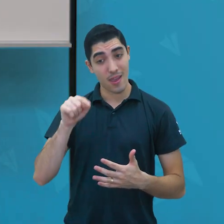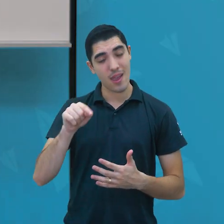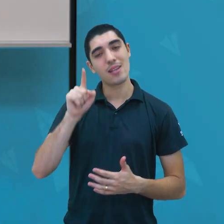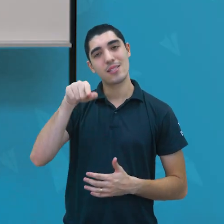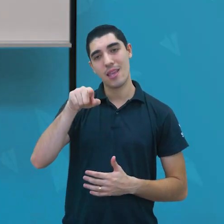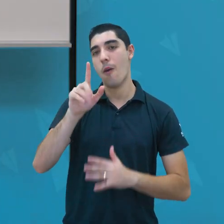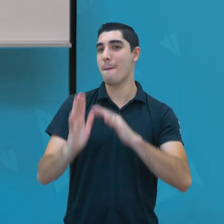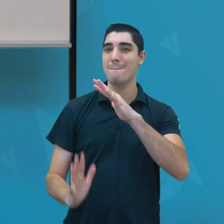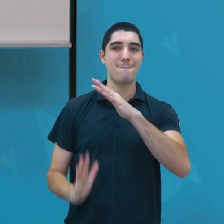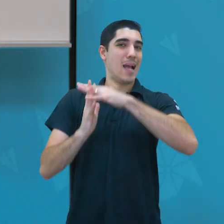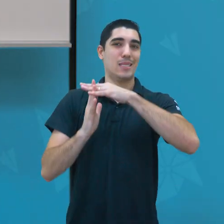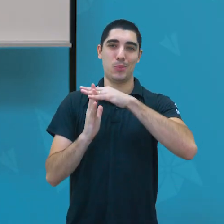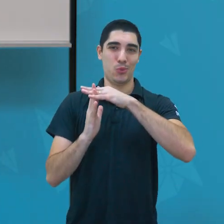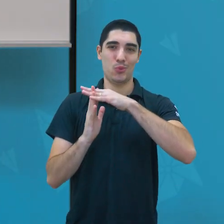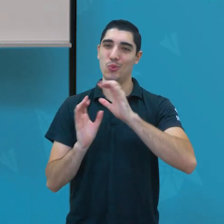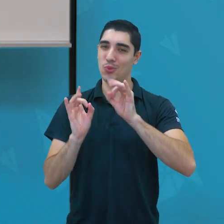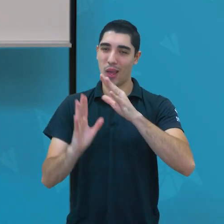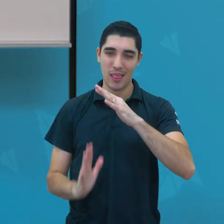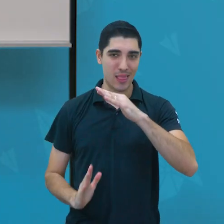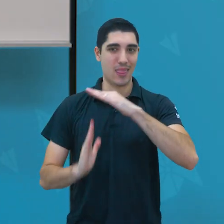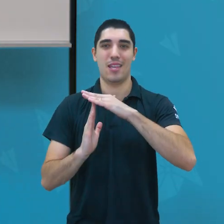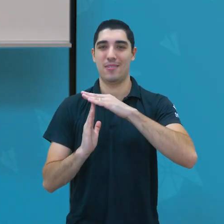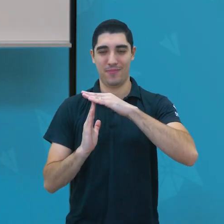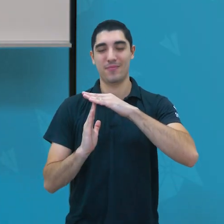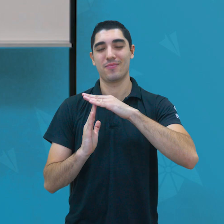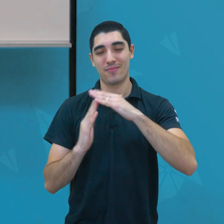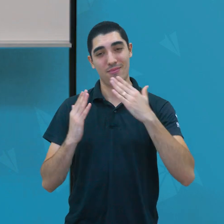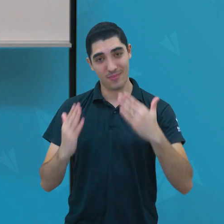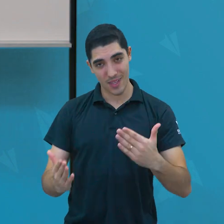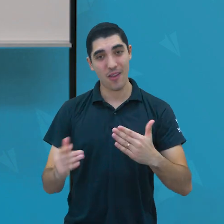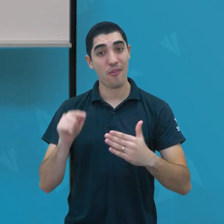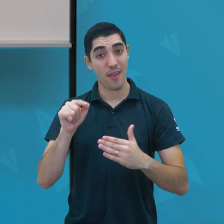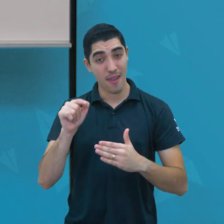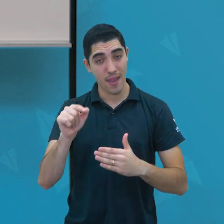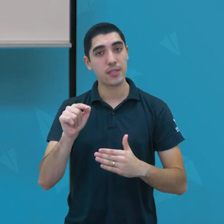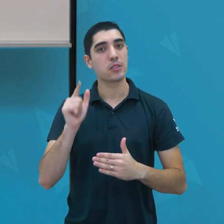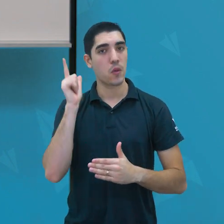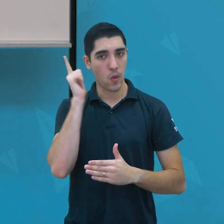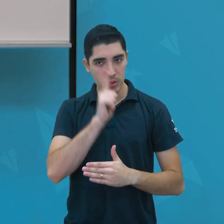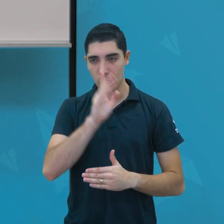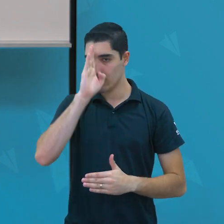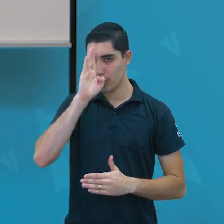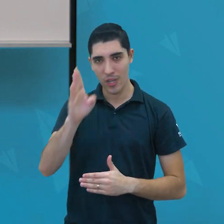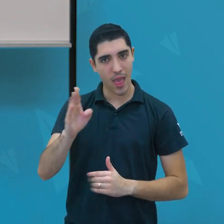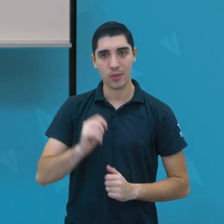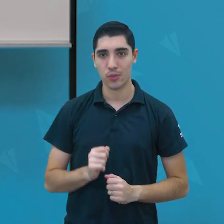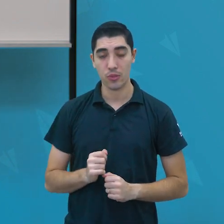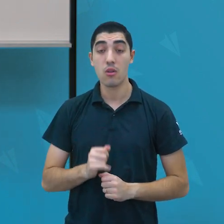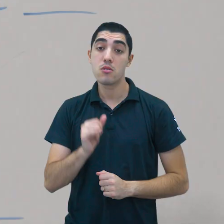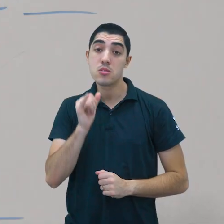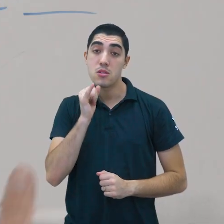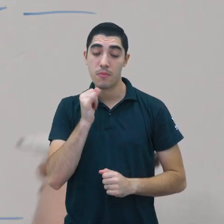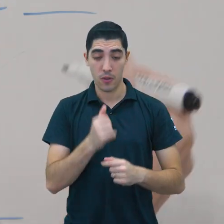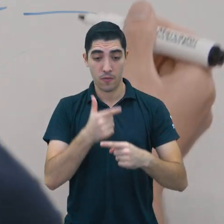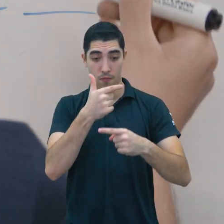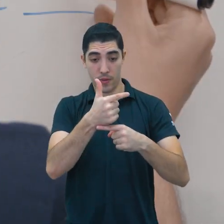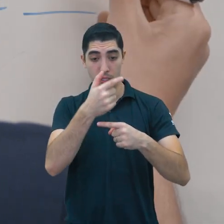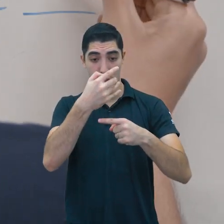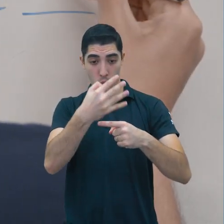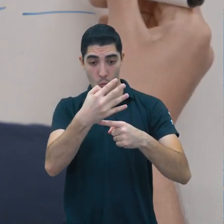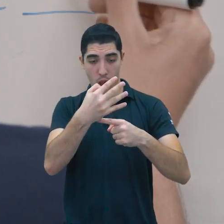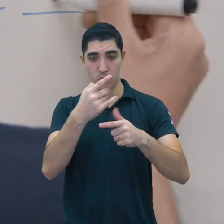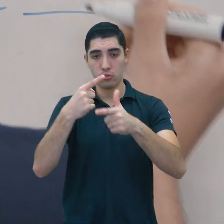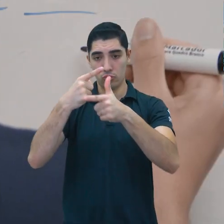o nosso máximo divisor comum, o MDC. Utilizando ele diretamente, eu já vou obter aqui, ó,